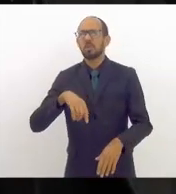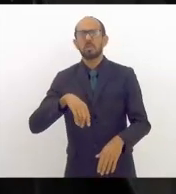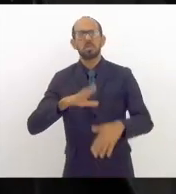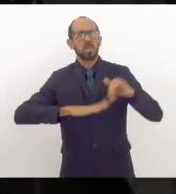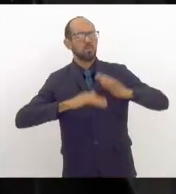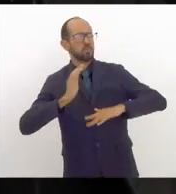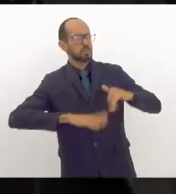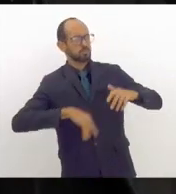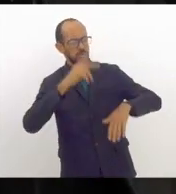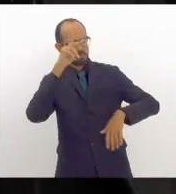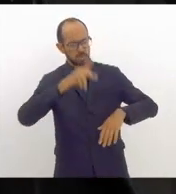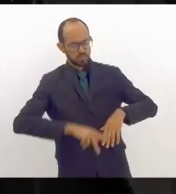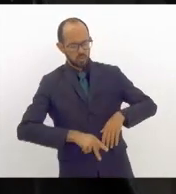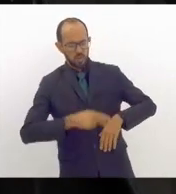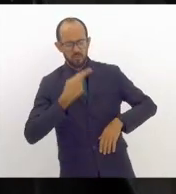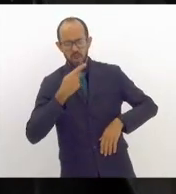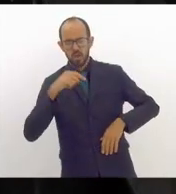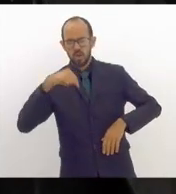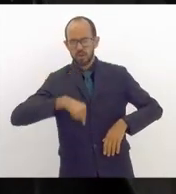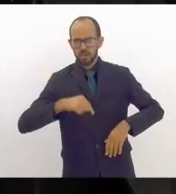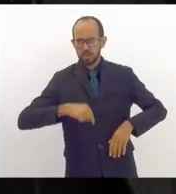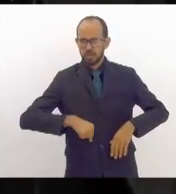da pergunta